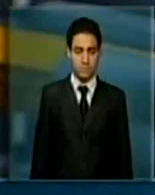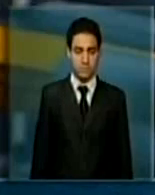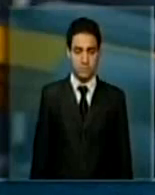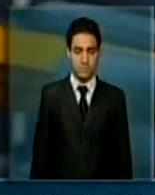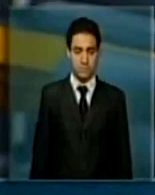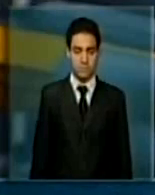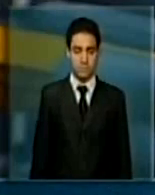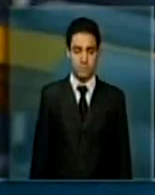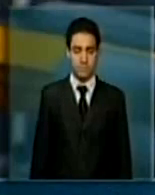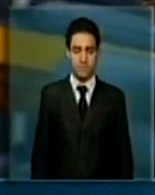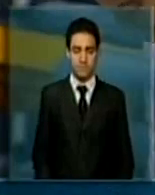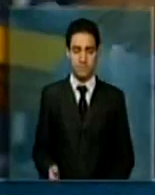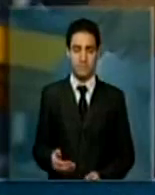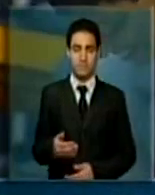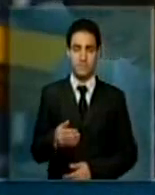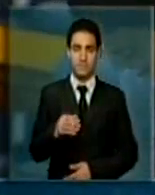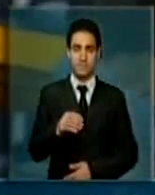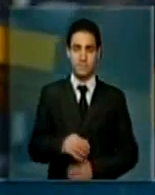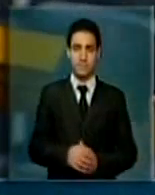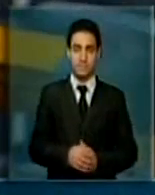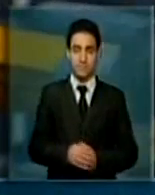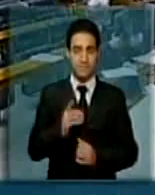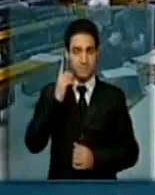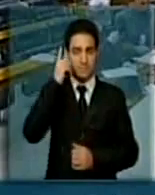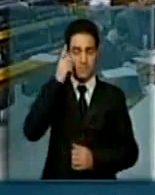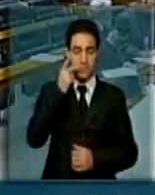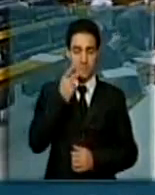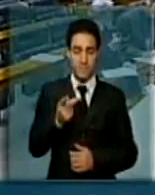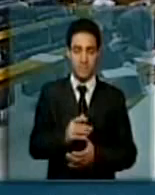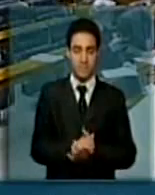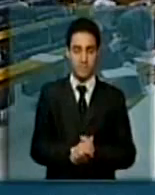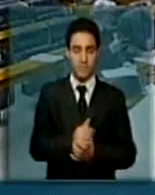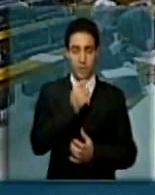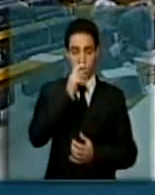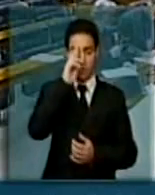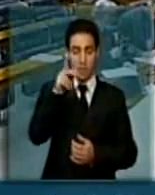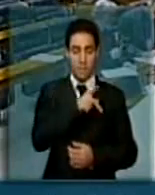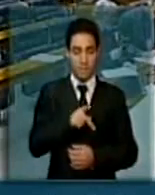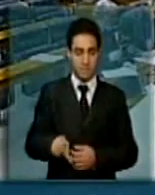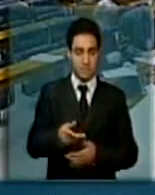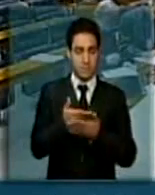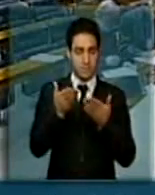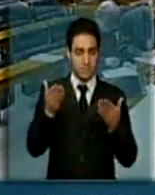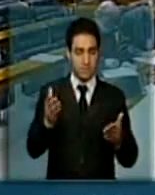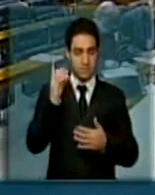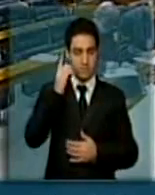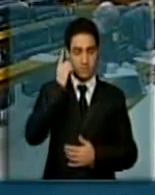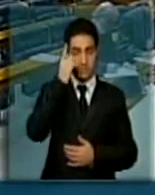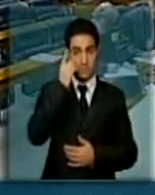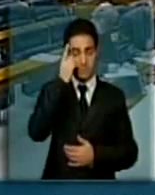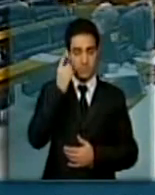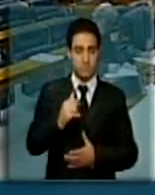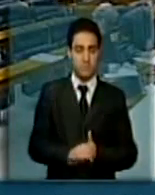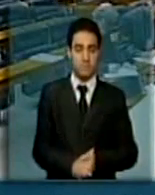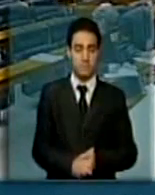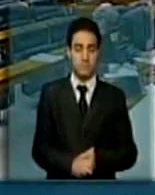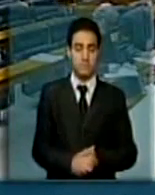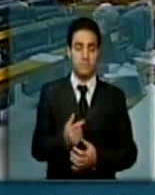Conceda a palavra ao ilustre deputado Josué Bankston. Senhor presidente, senhores e senhoras parlamentares, eu